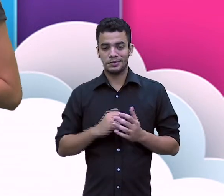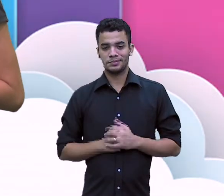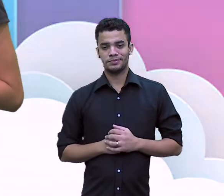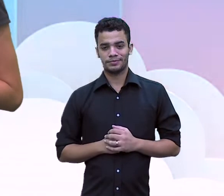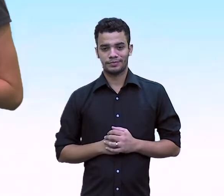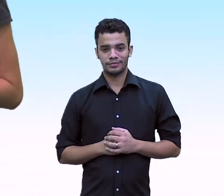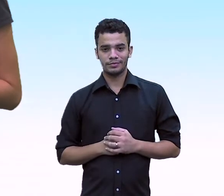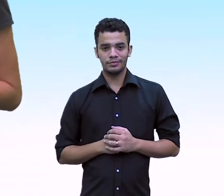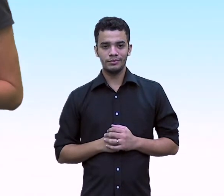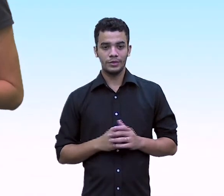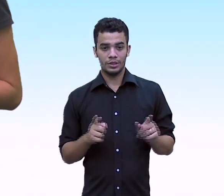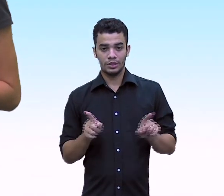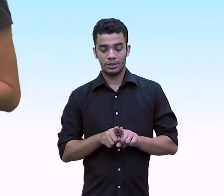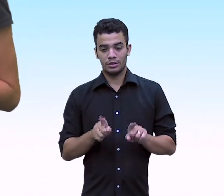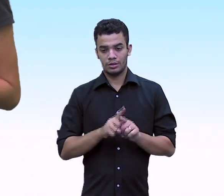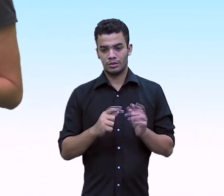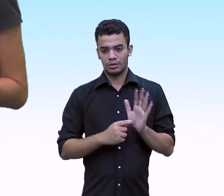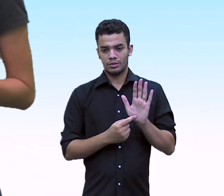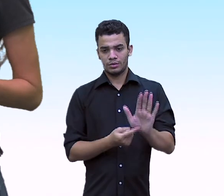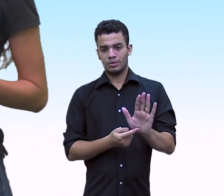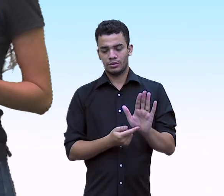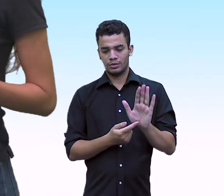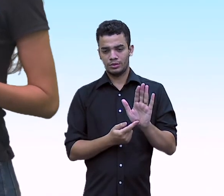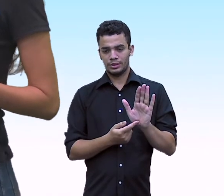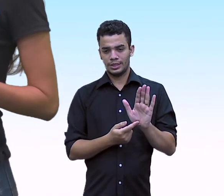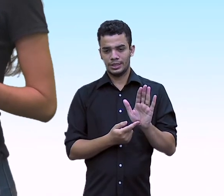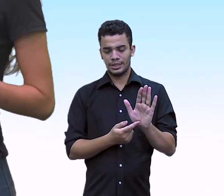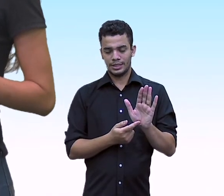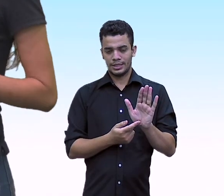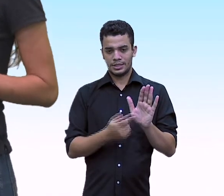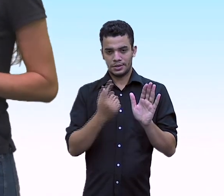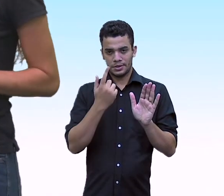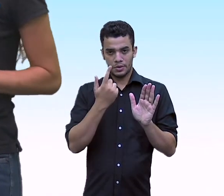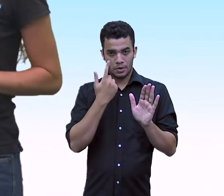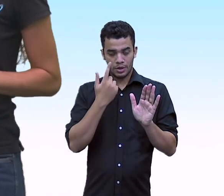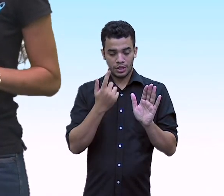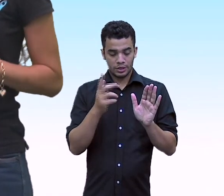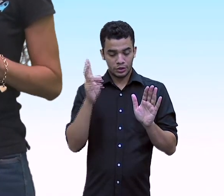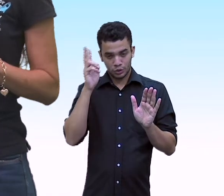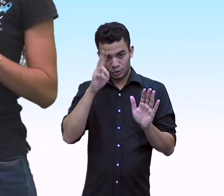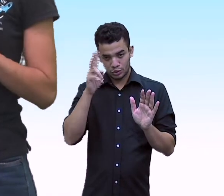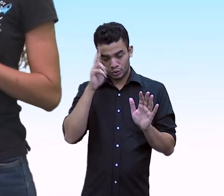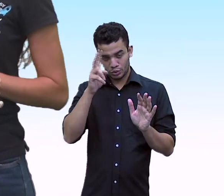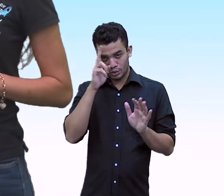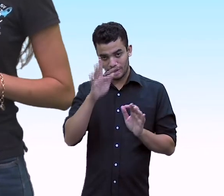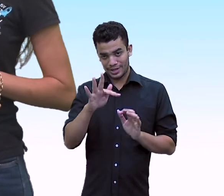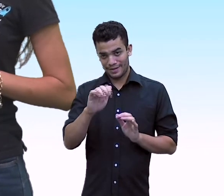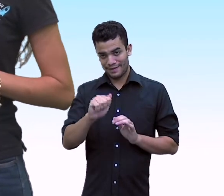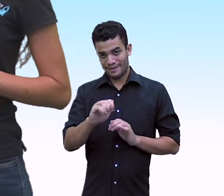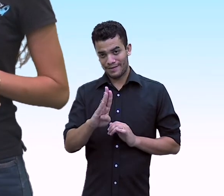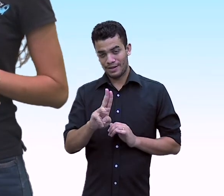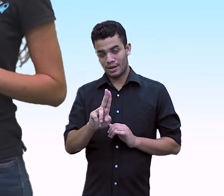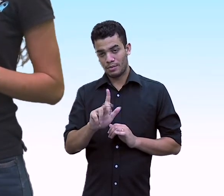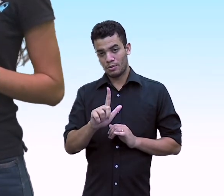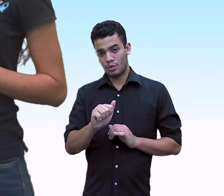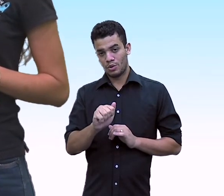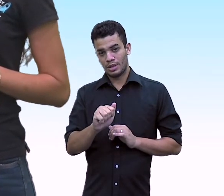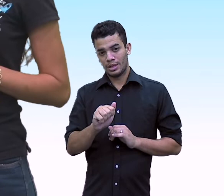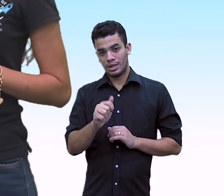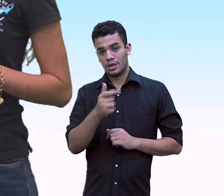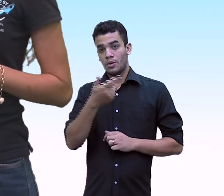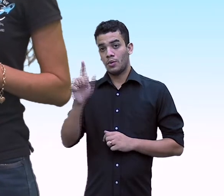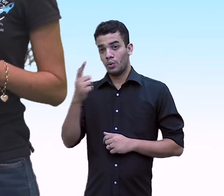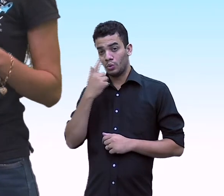uma fábula em que a personagem é uma formiga.